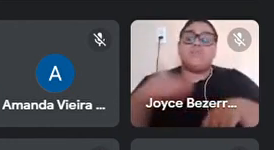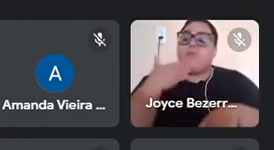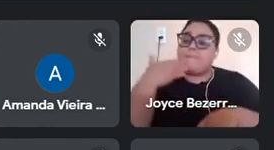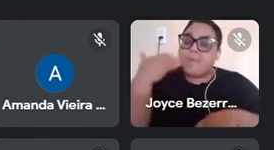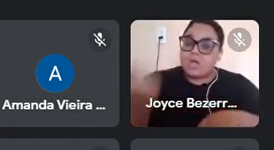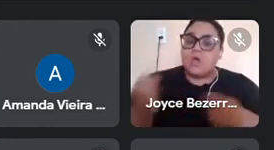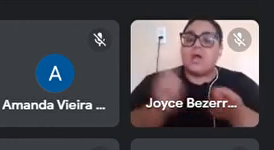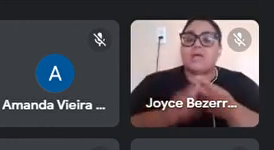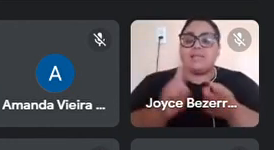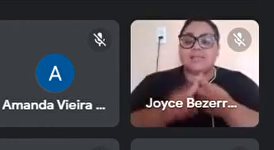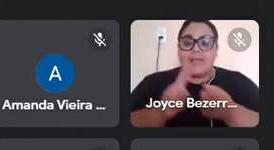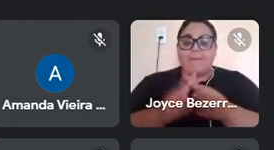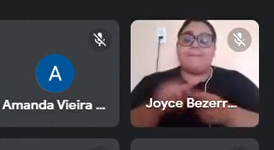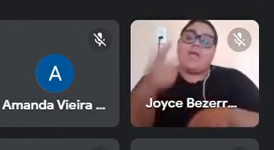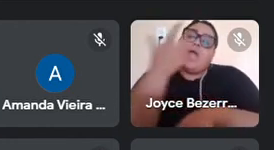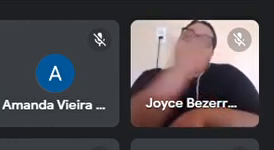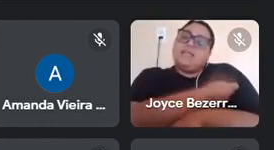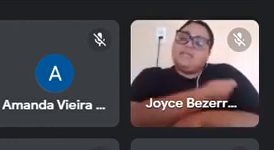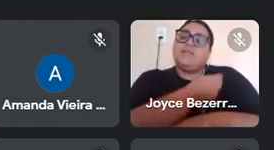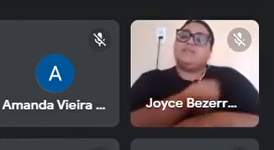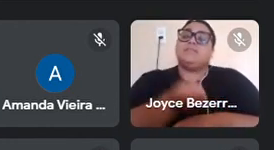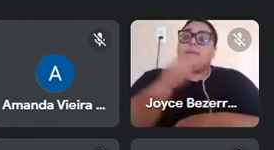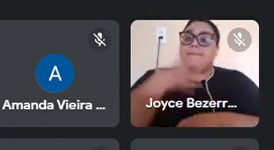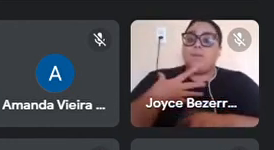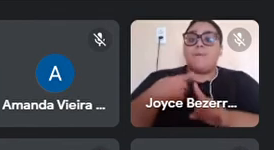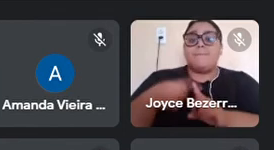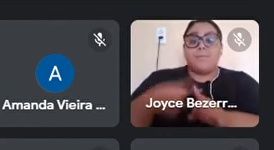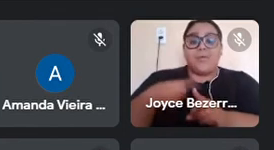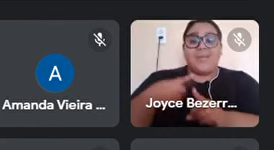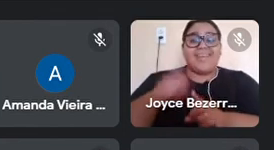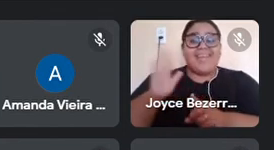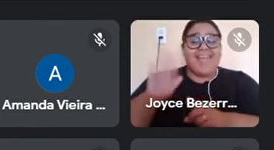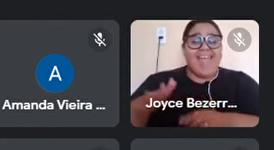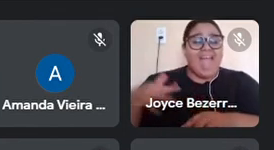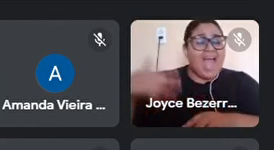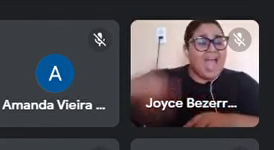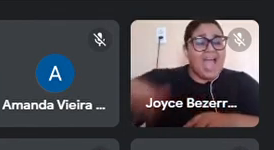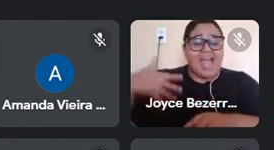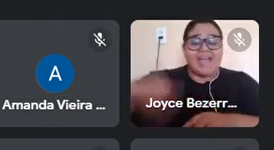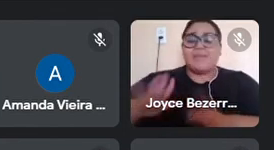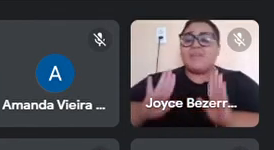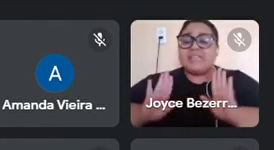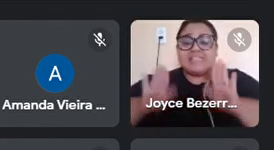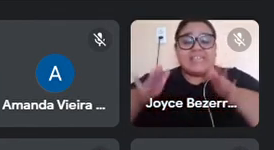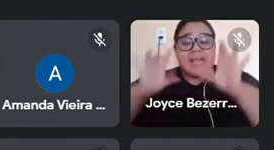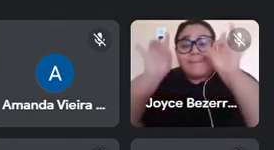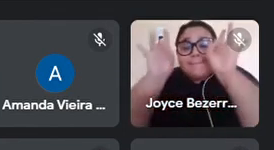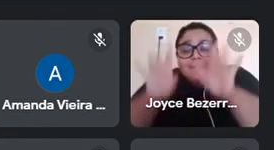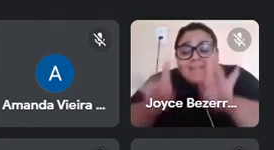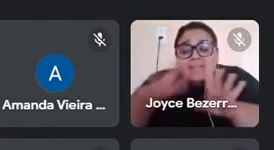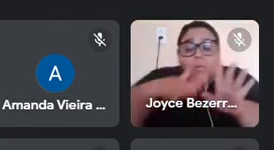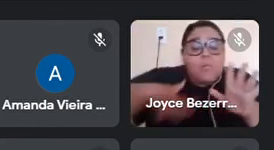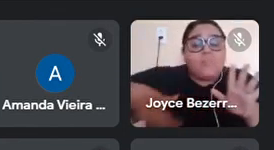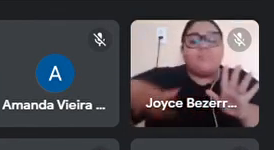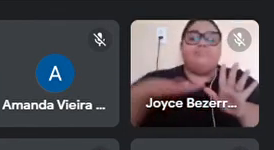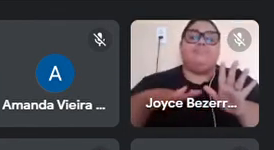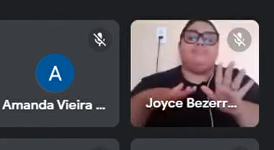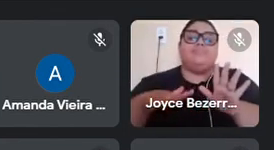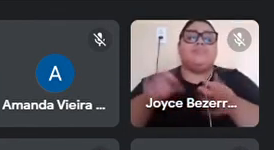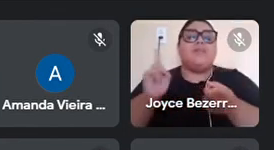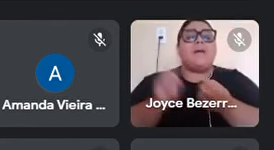eficiência dessa vacina. Ela é uma vacina altamente específica. Ela